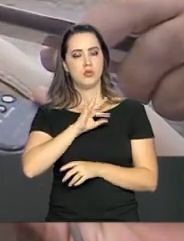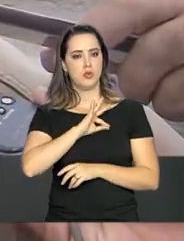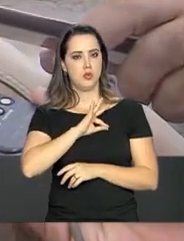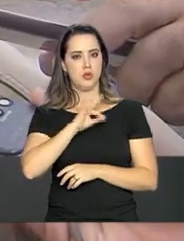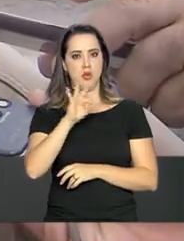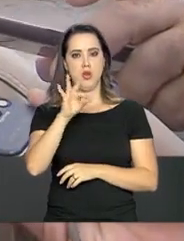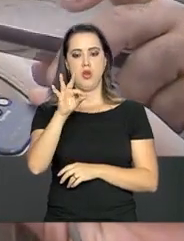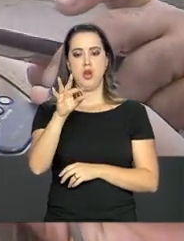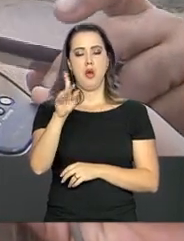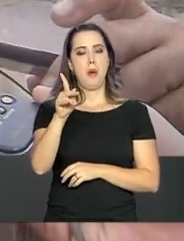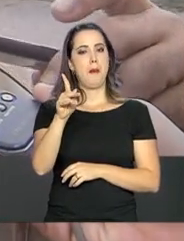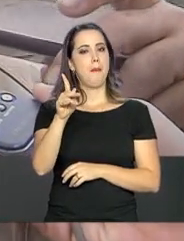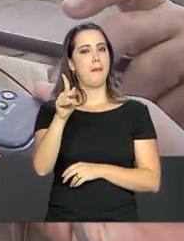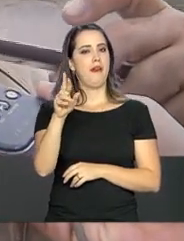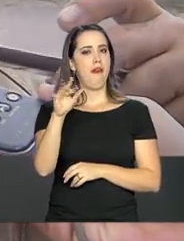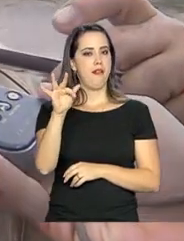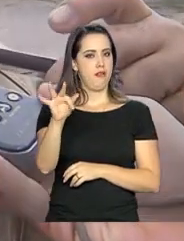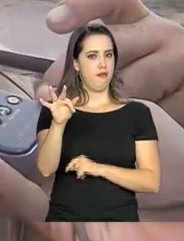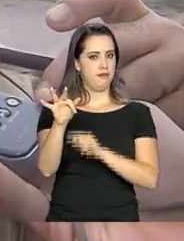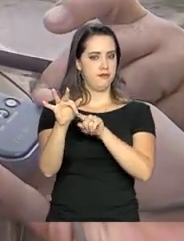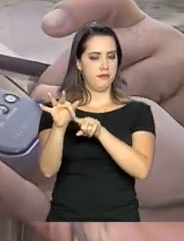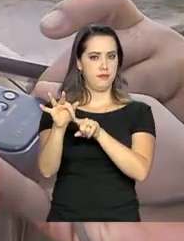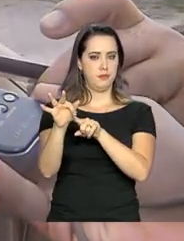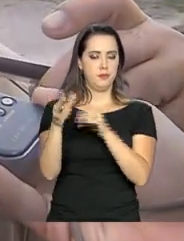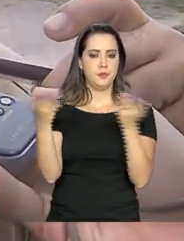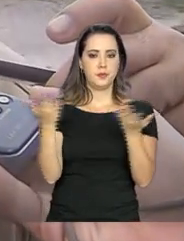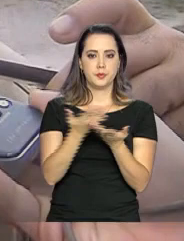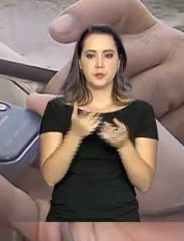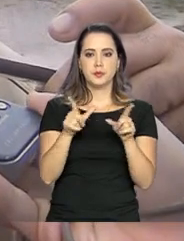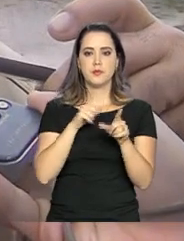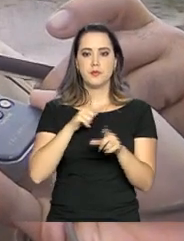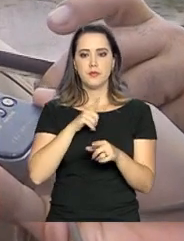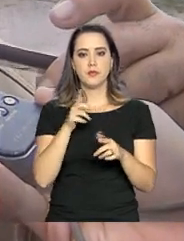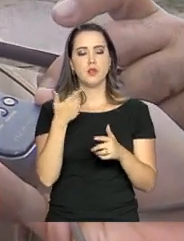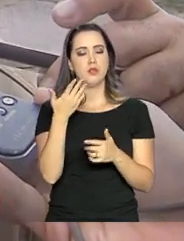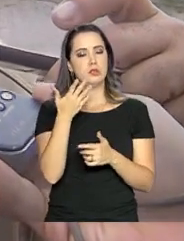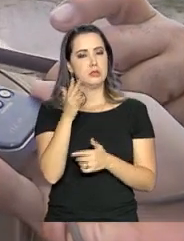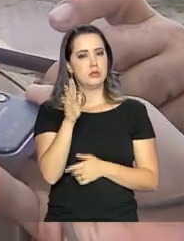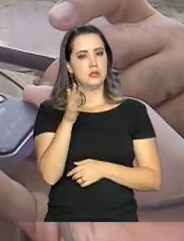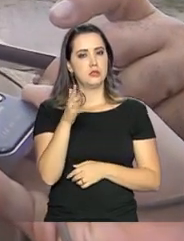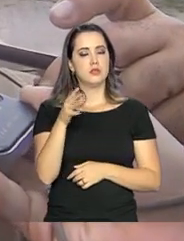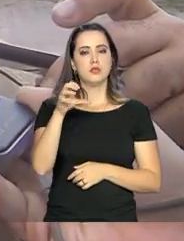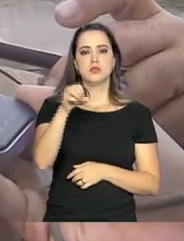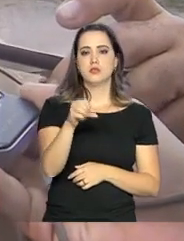Rodoviária Federal. Estamos, nesse momento, com